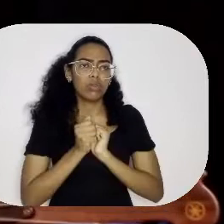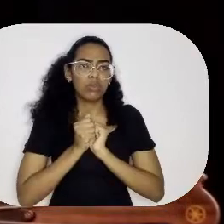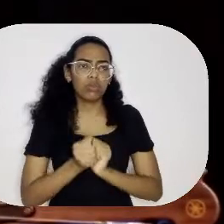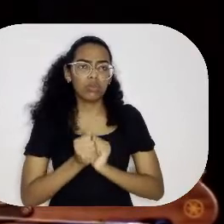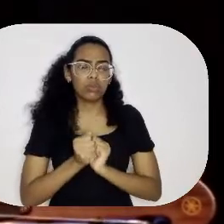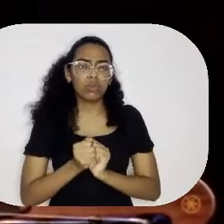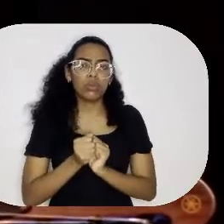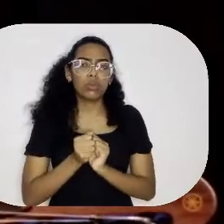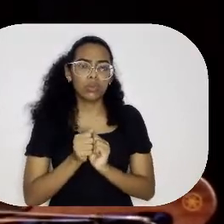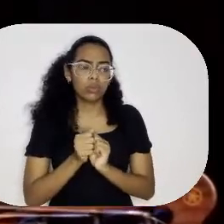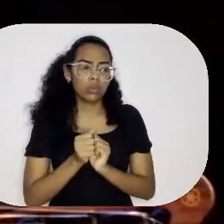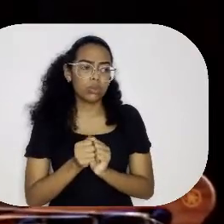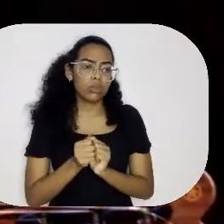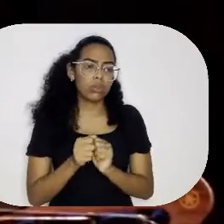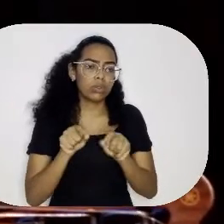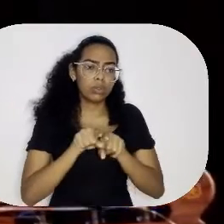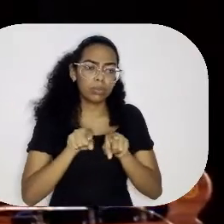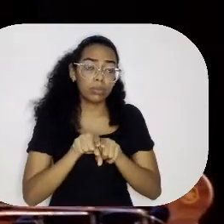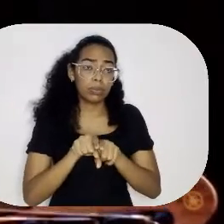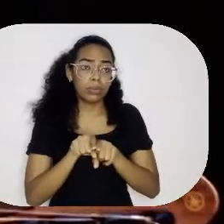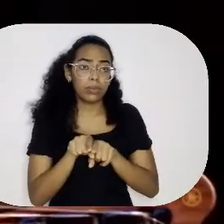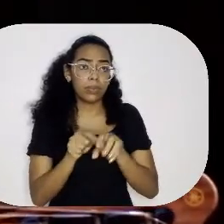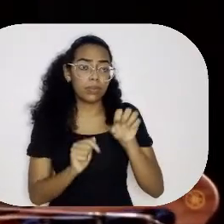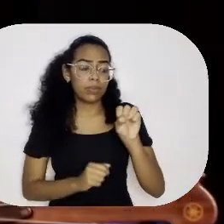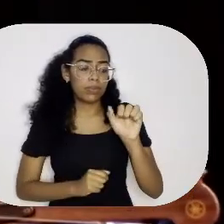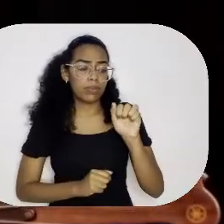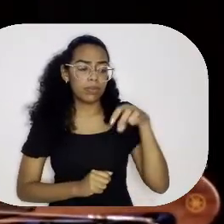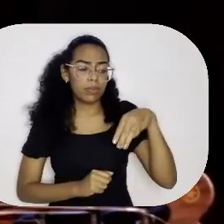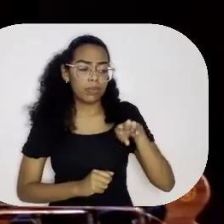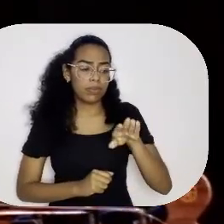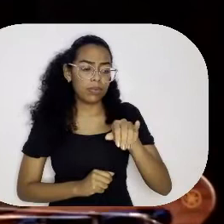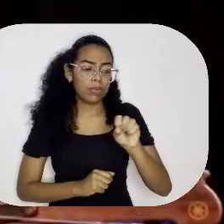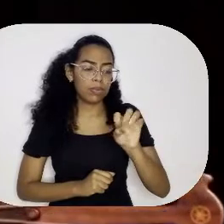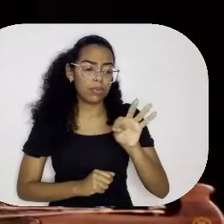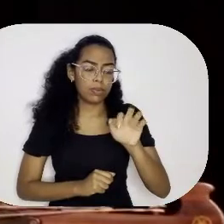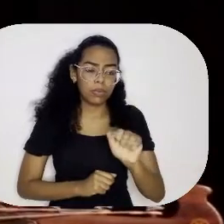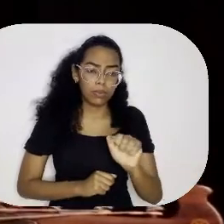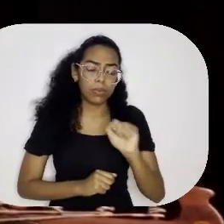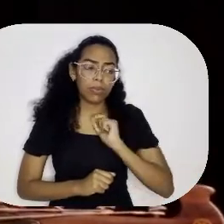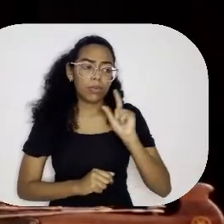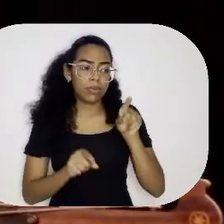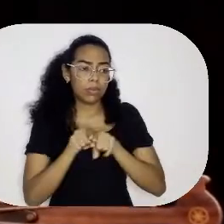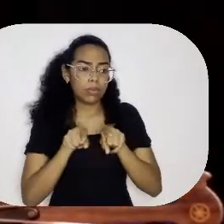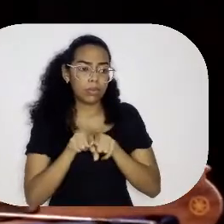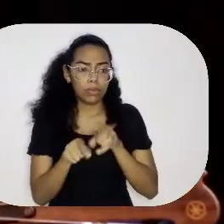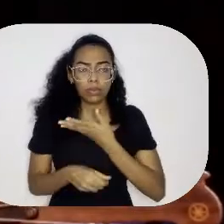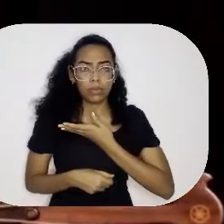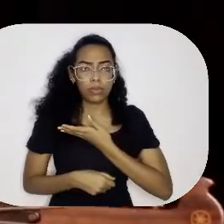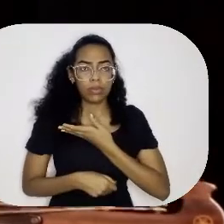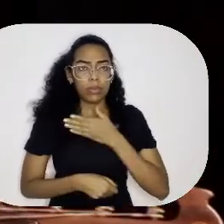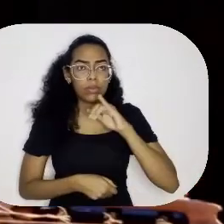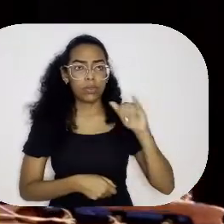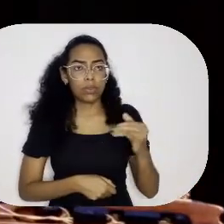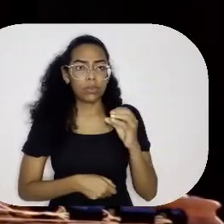perdemos vários amigos, eu perdi, né? Já vinha, né? O Papa Evaldo Gouveia, a Michele Militão, sambista, do samba,